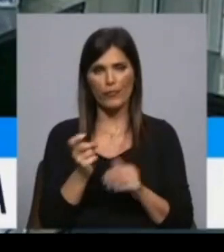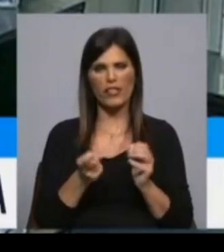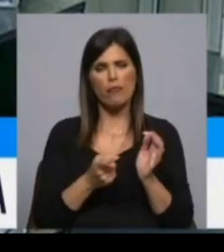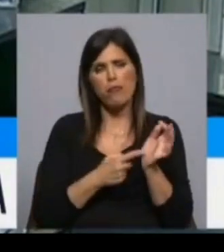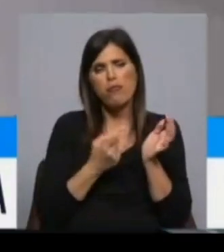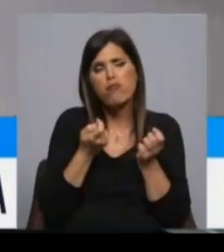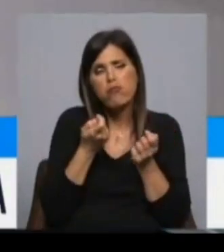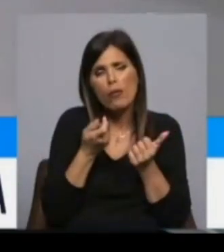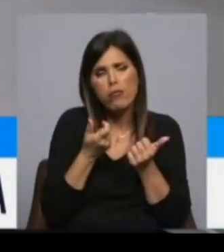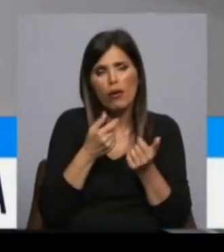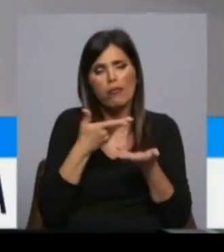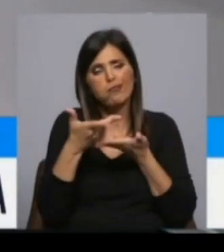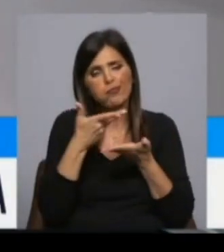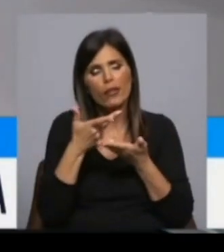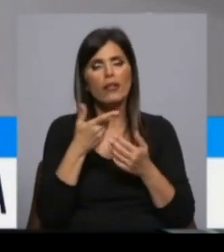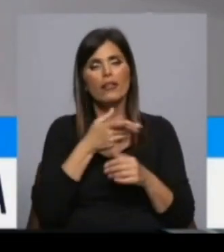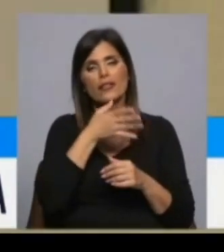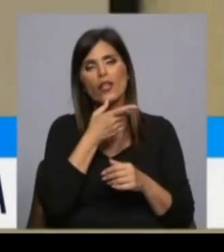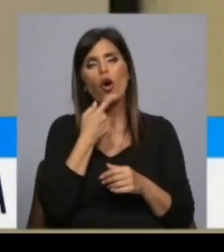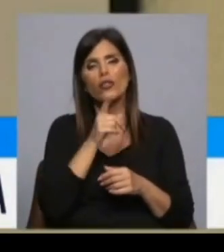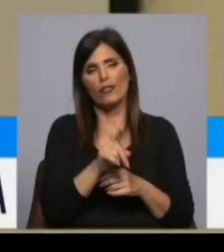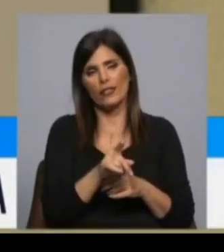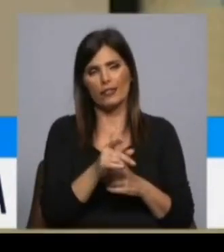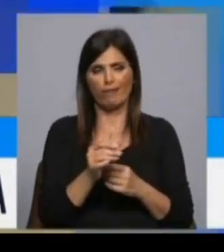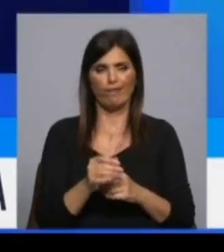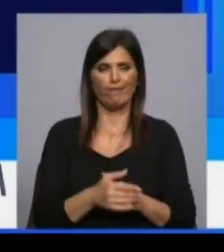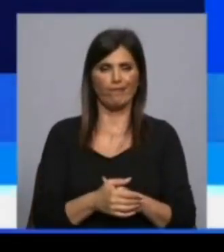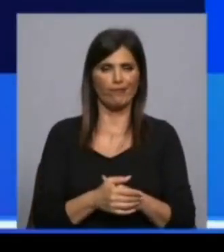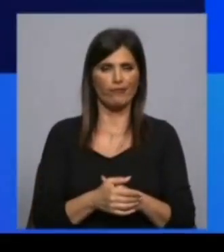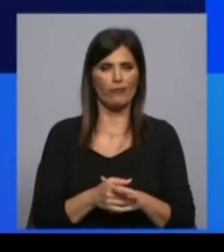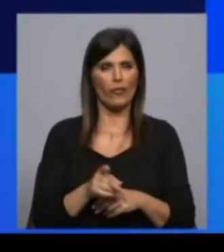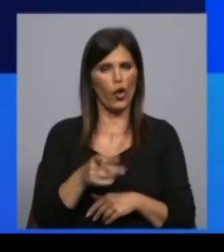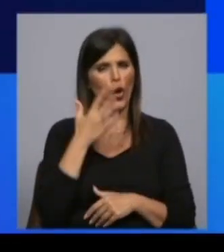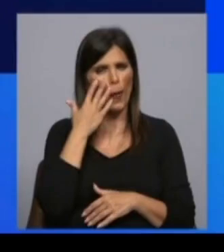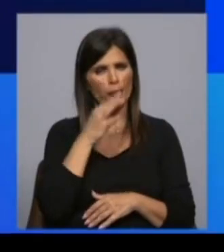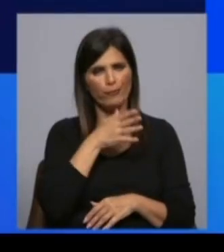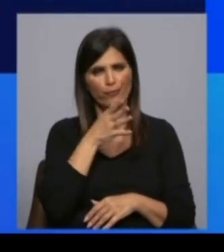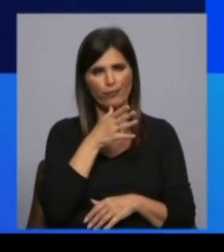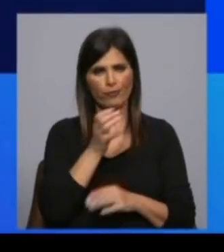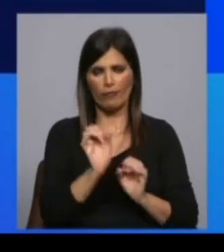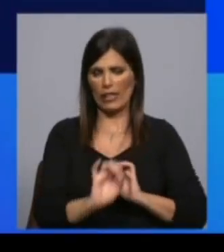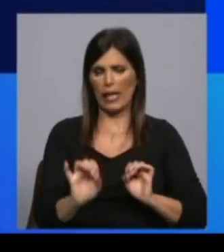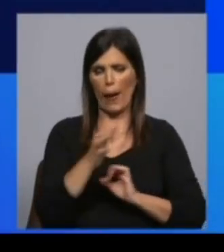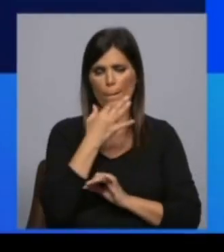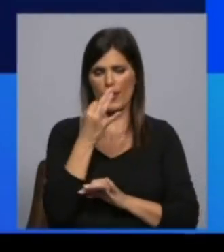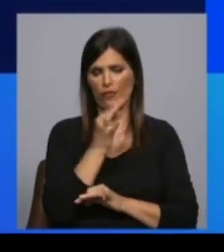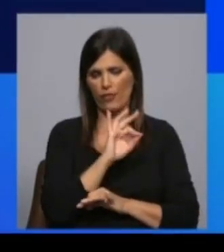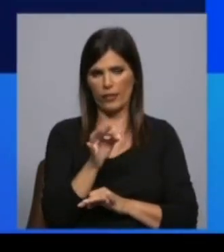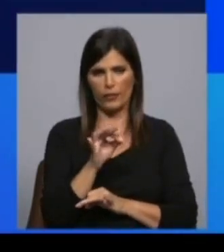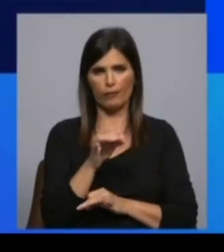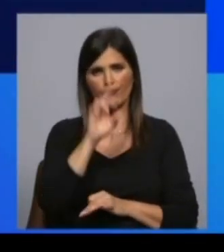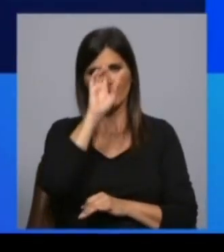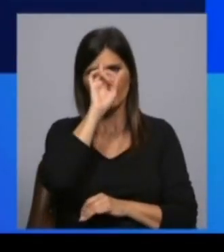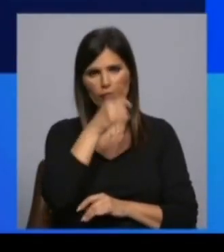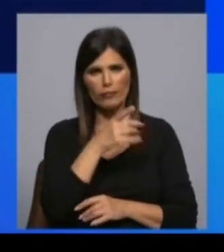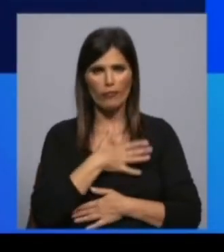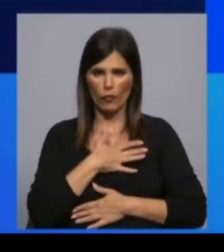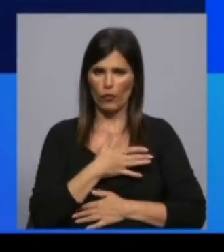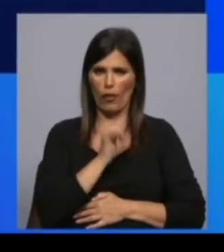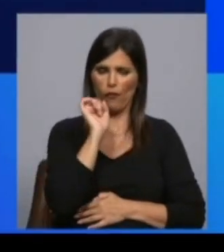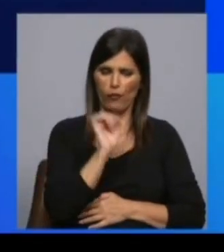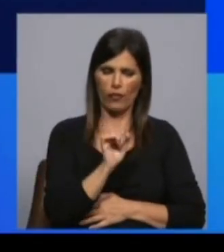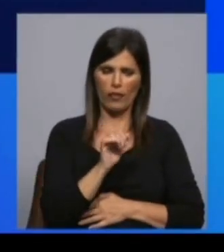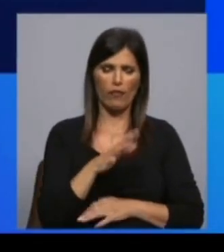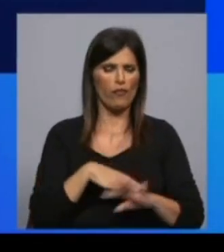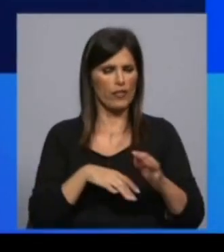e mais uma vez carregado de ironia afirma que tu me dizer meu body is perfect sendo conhecida a sua vontade de